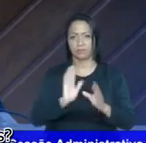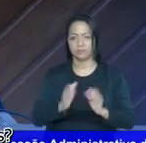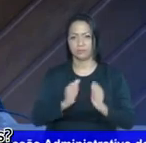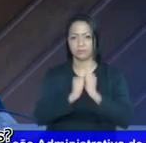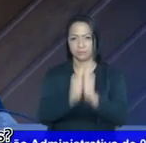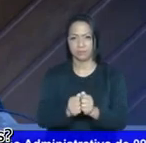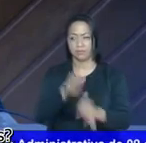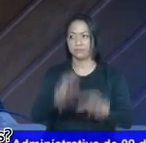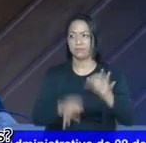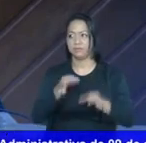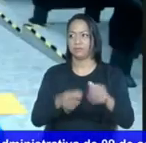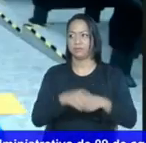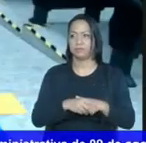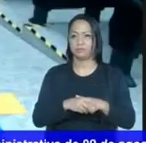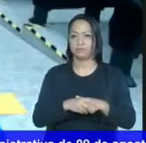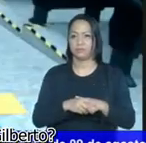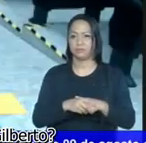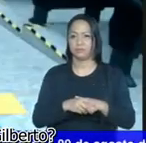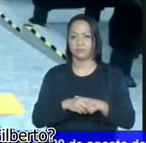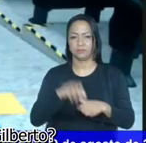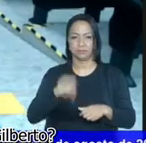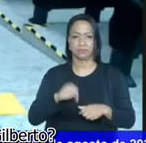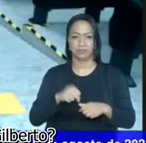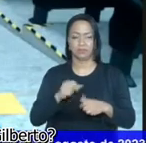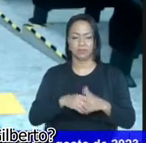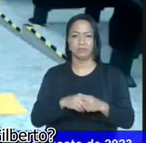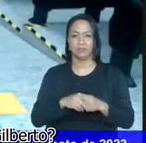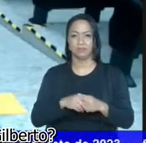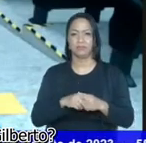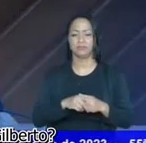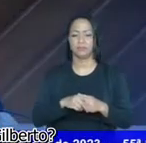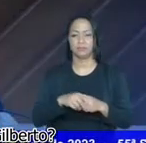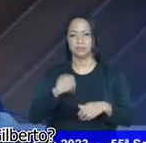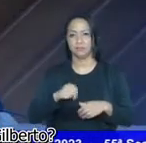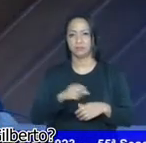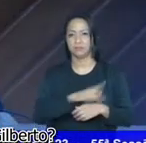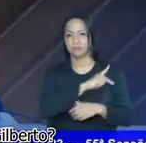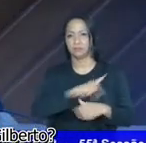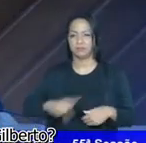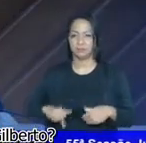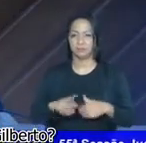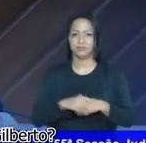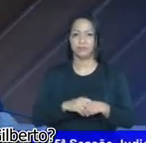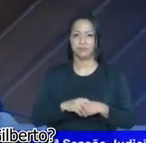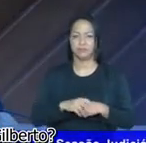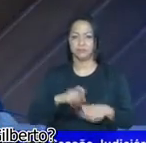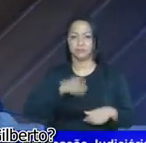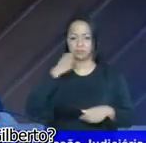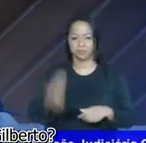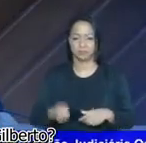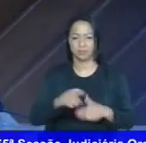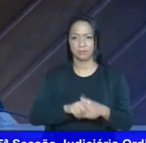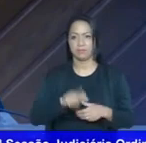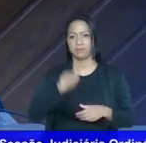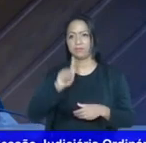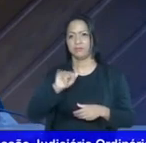os julgamentos. Carmo, tu vai? Sim, excelência, sim, pois presidente. Pois não, desembargador Gilberto? Vai presidir